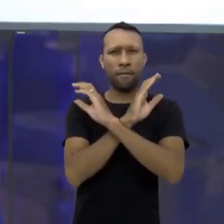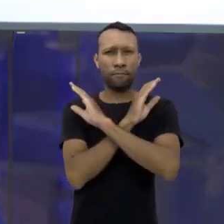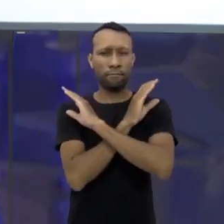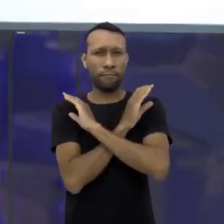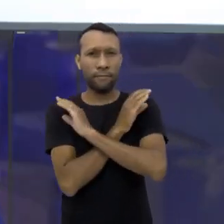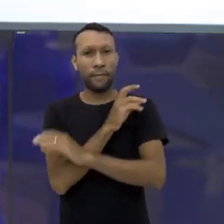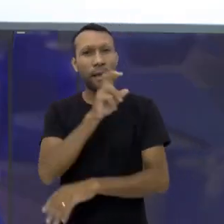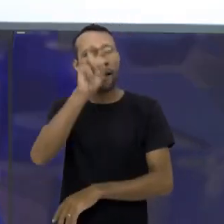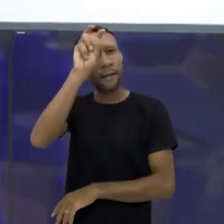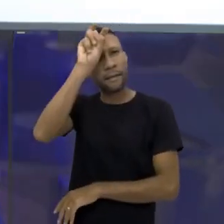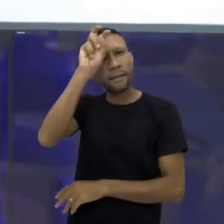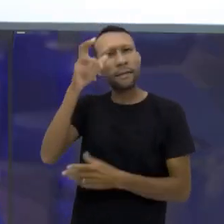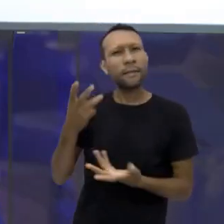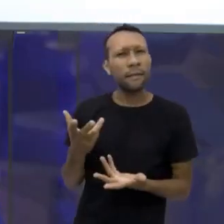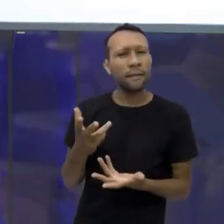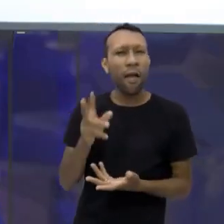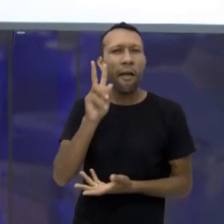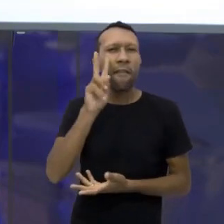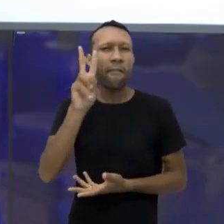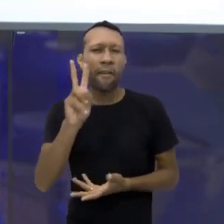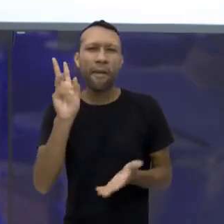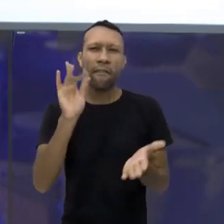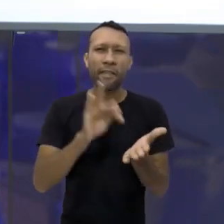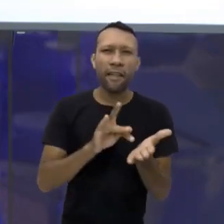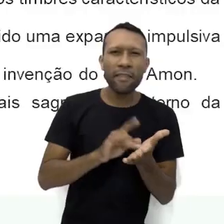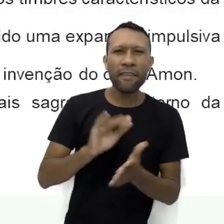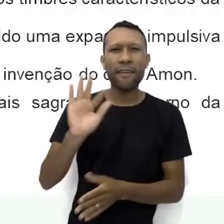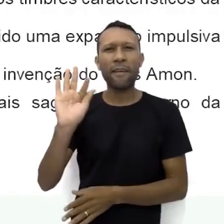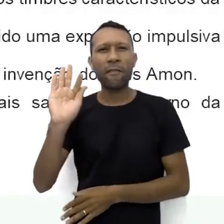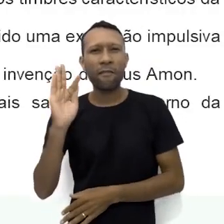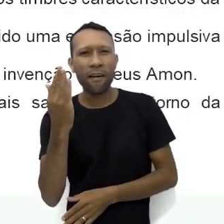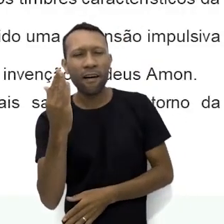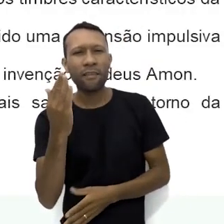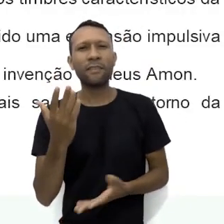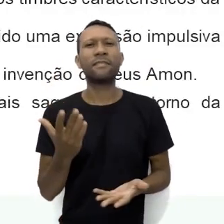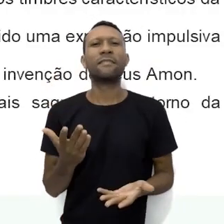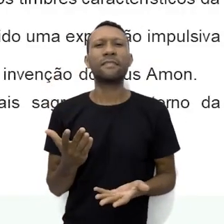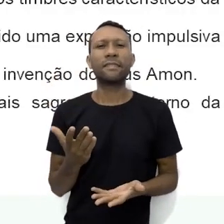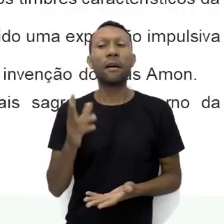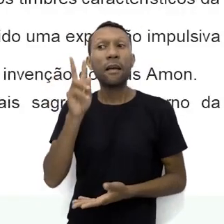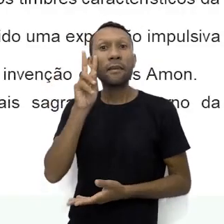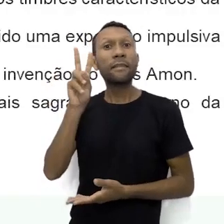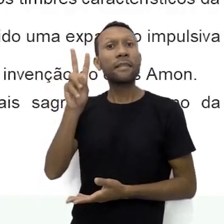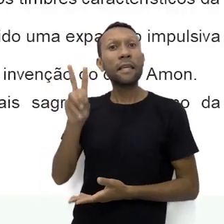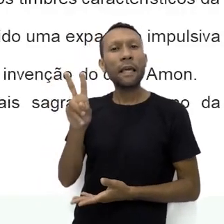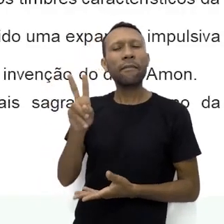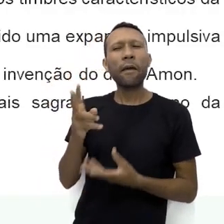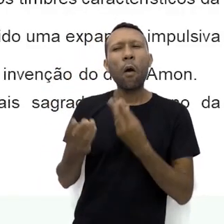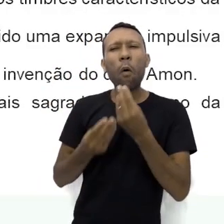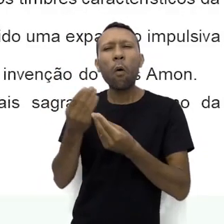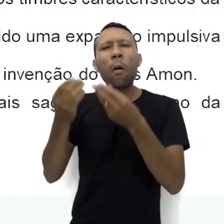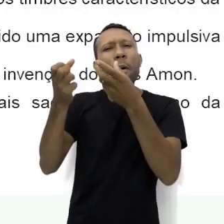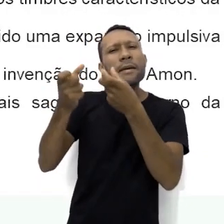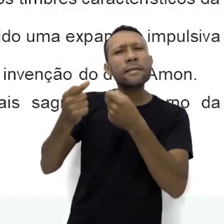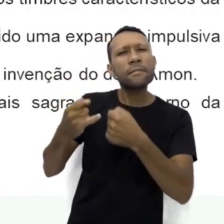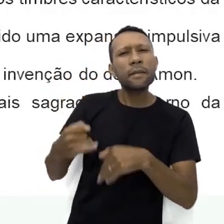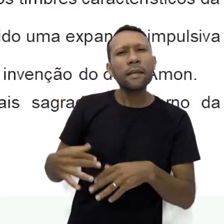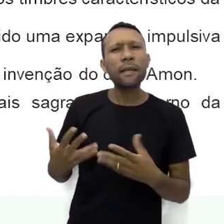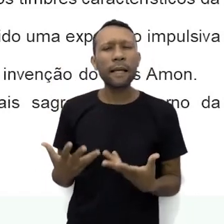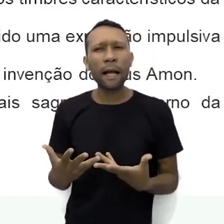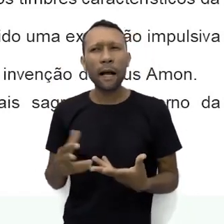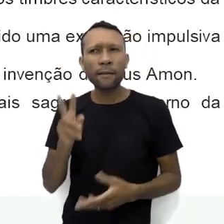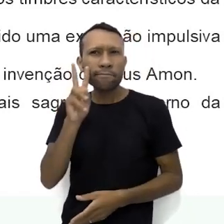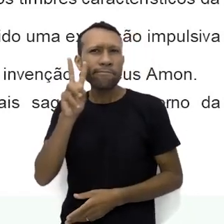a questão do verdadeiro e falso, observar as alternativas e tentar interpretar se essas alternativas